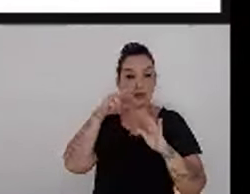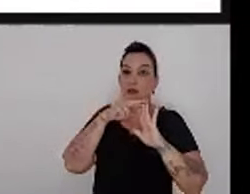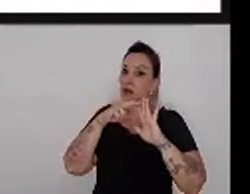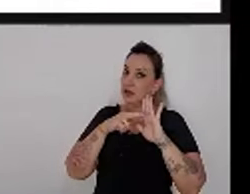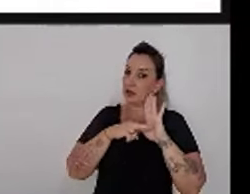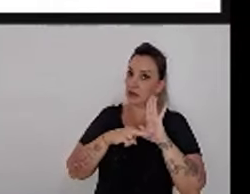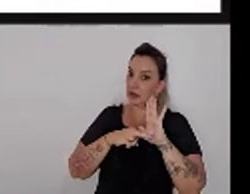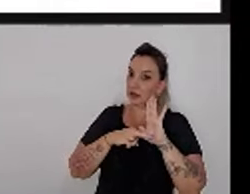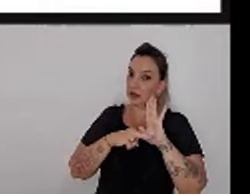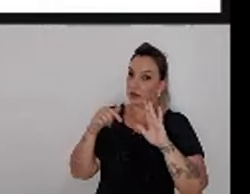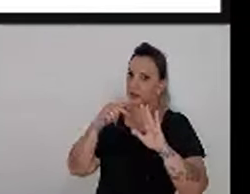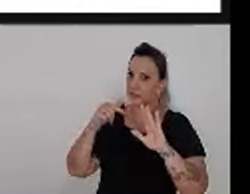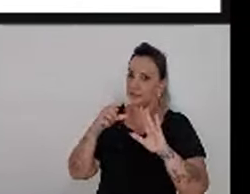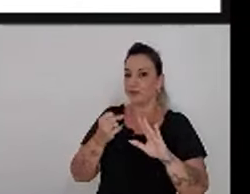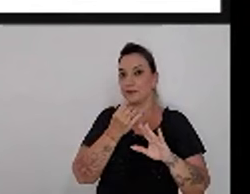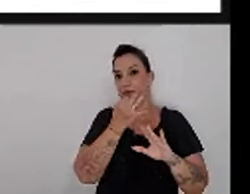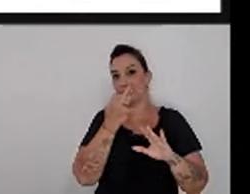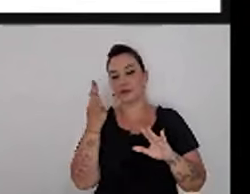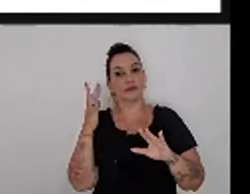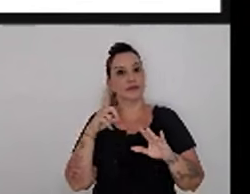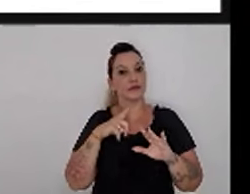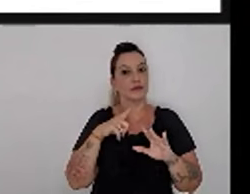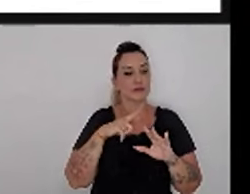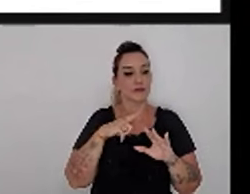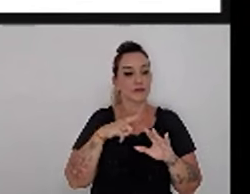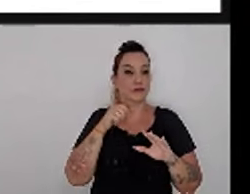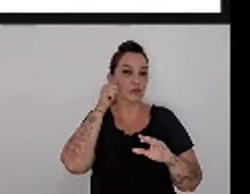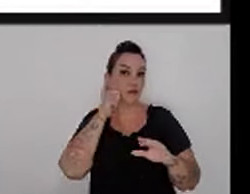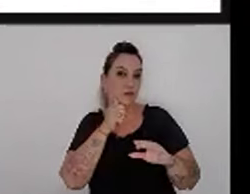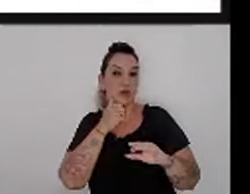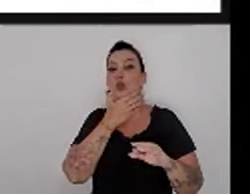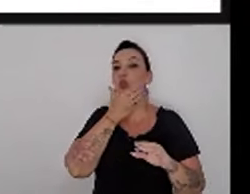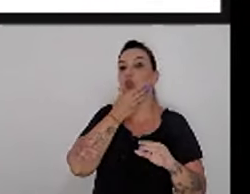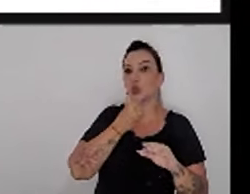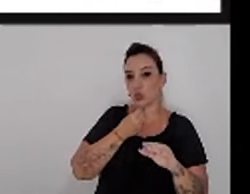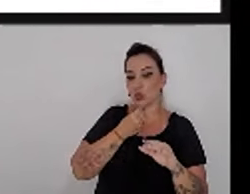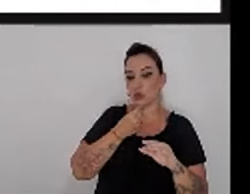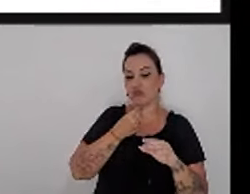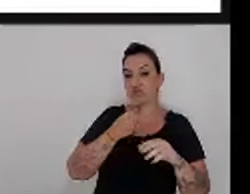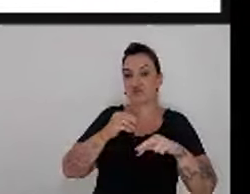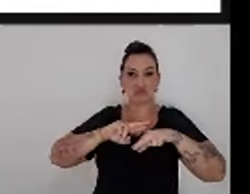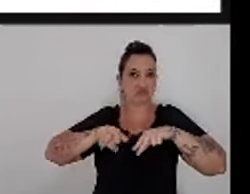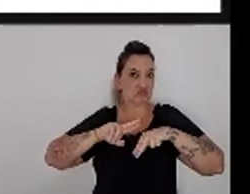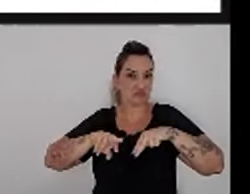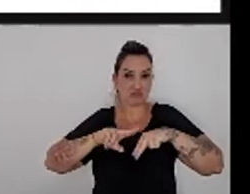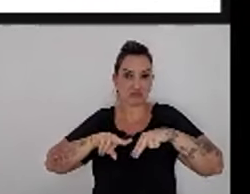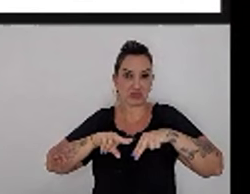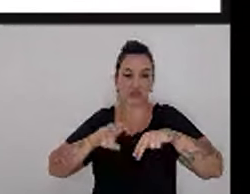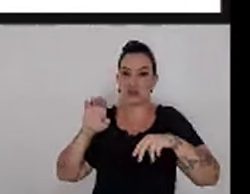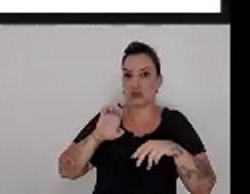normas e convenções e, nelas, muitas das que posicionam feminilidades, masculinidades,